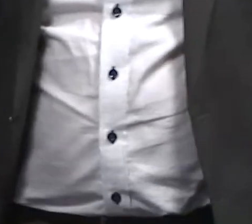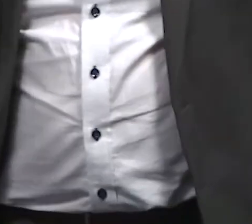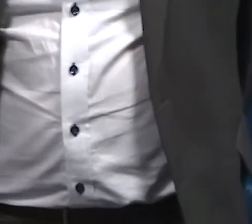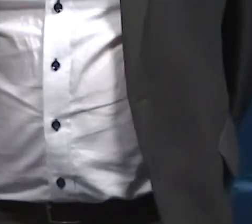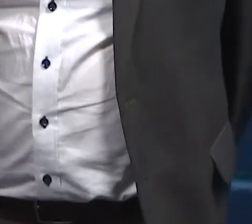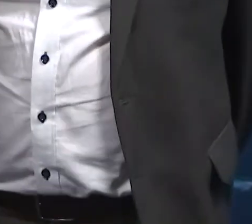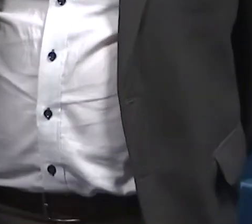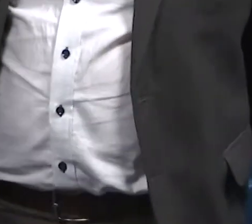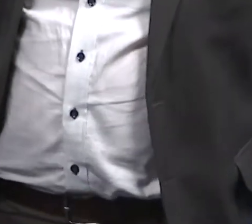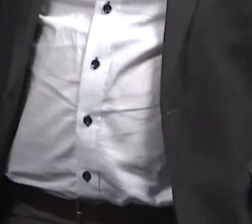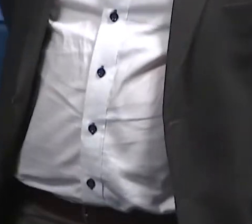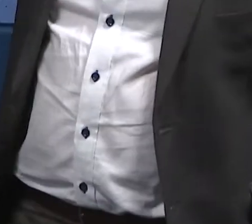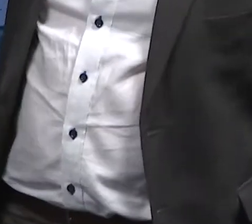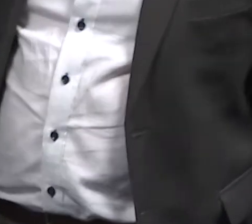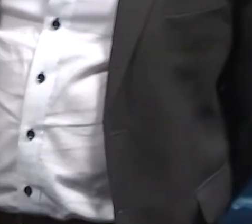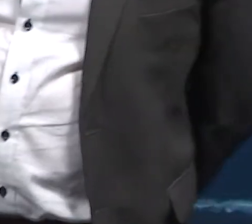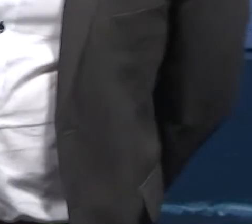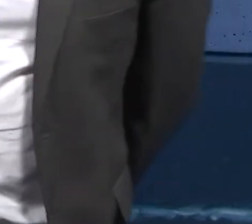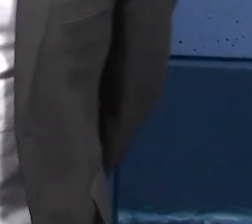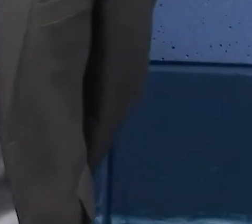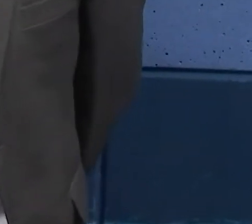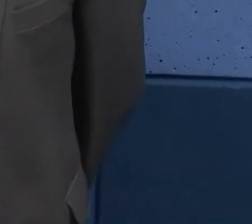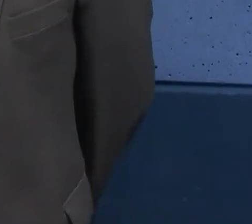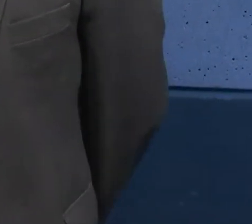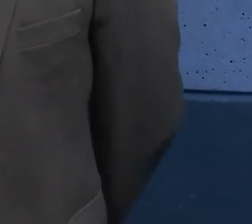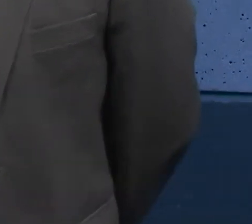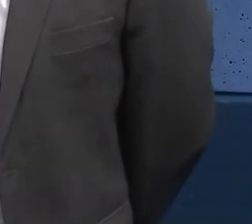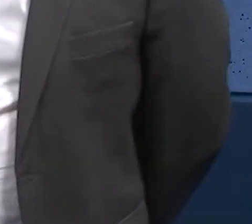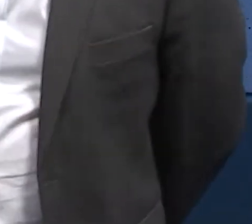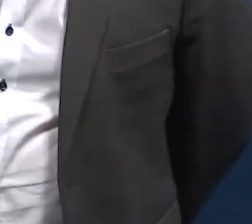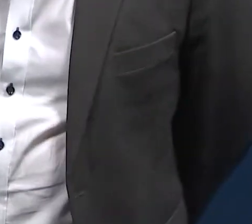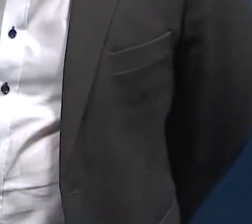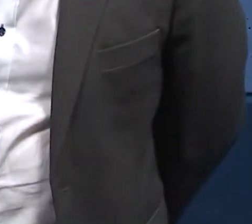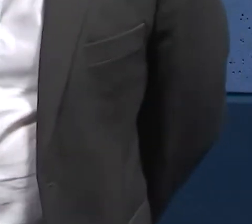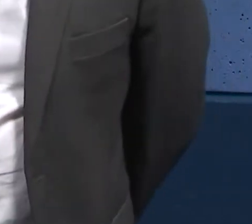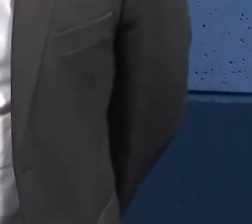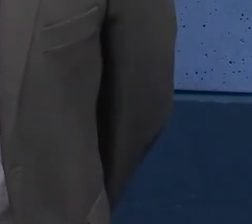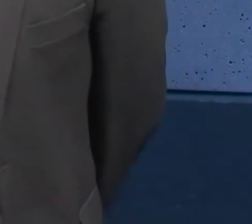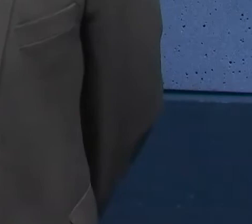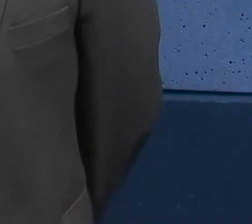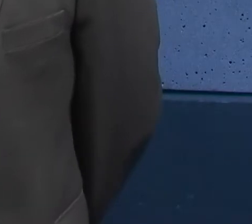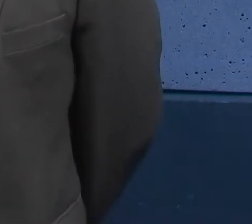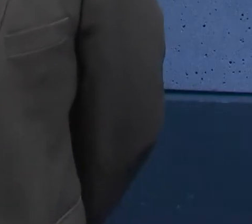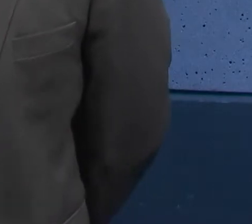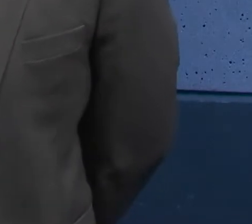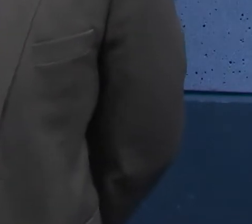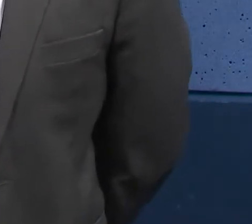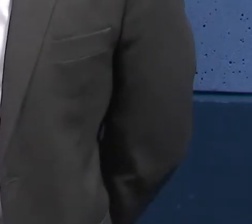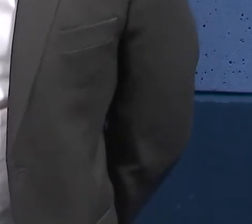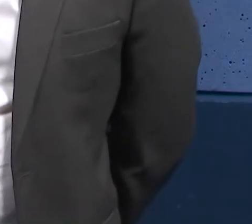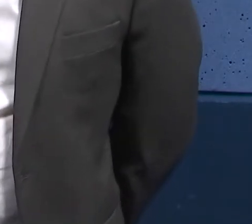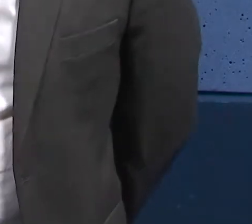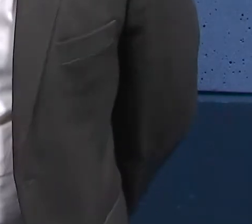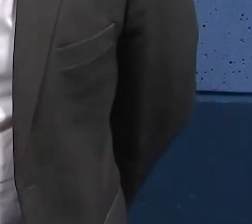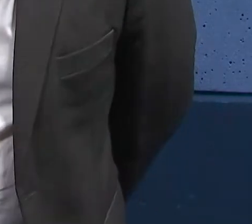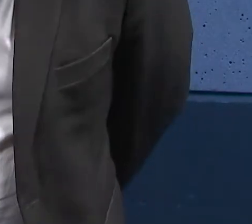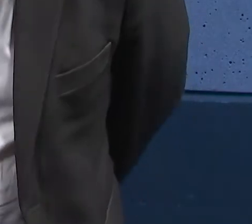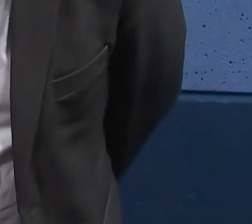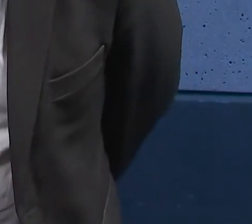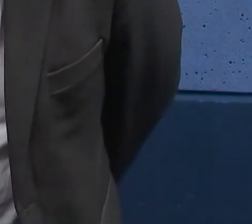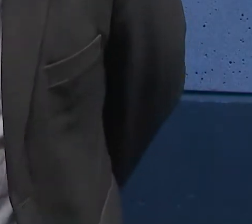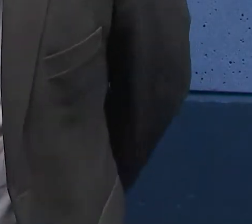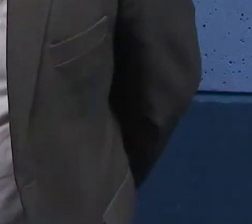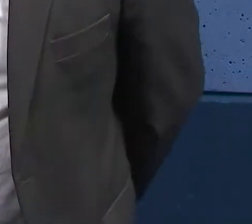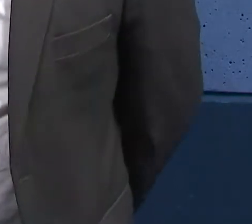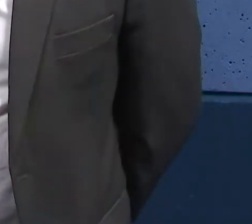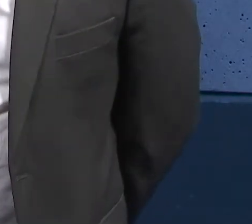com Deficiência aqui na Câmara, sempre trazendo assuntos que a gente nem imagina que a gente quer saber, mas quando a gente fica